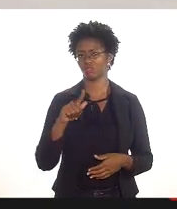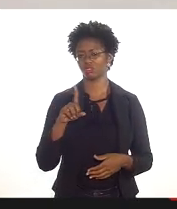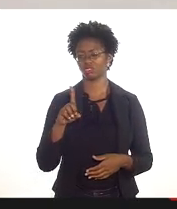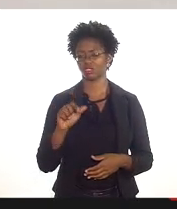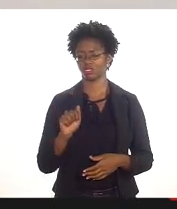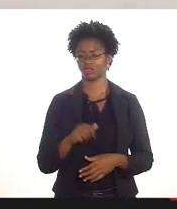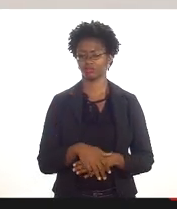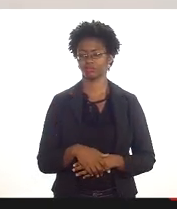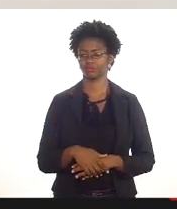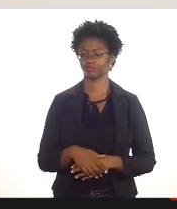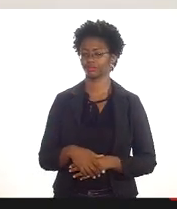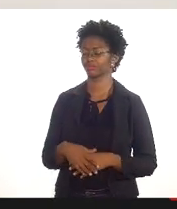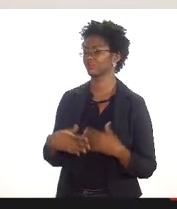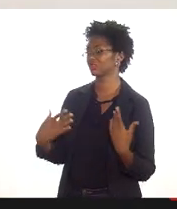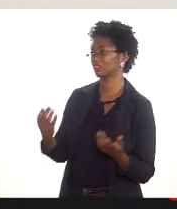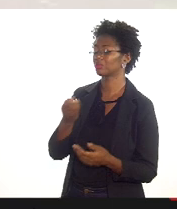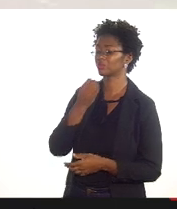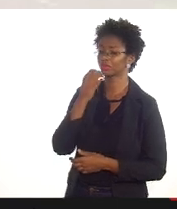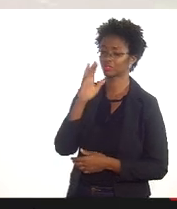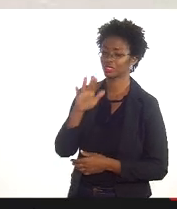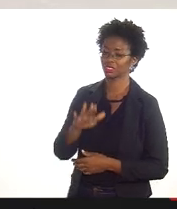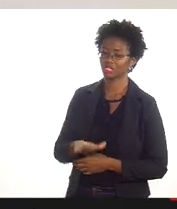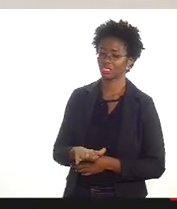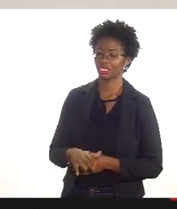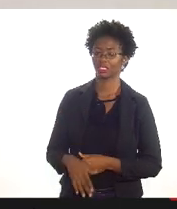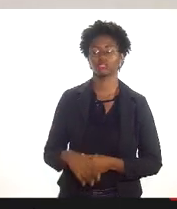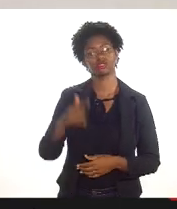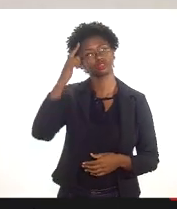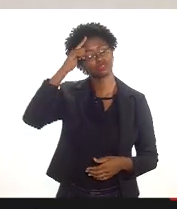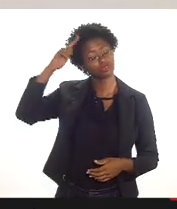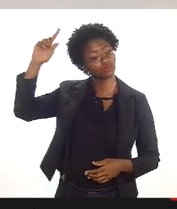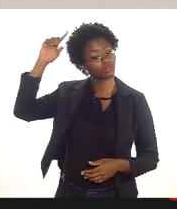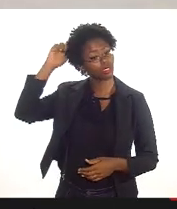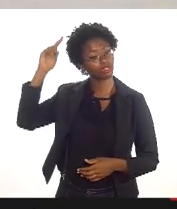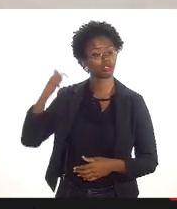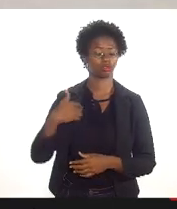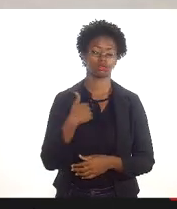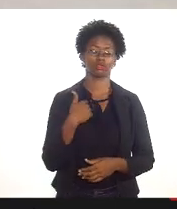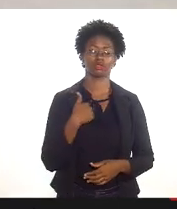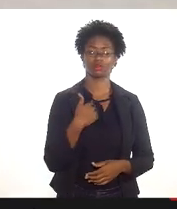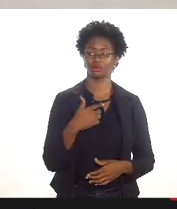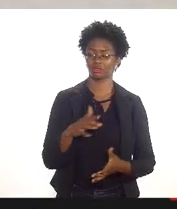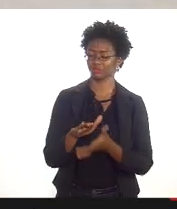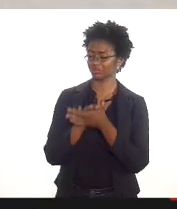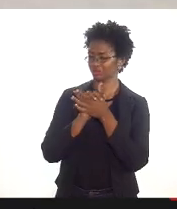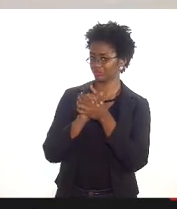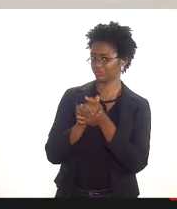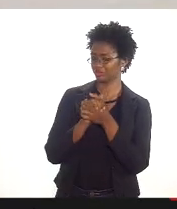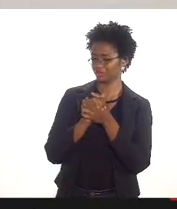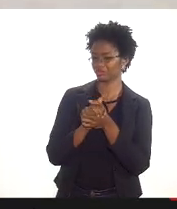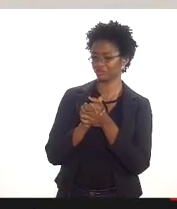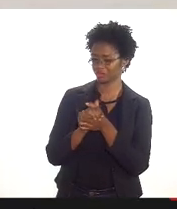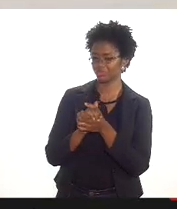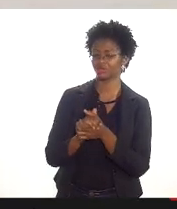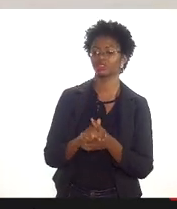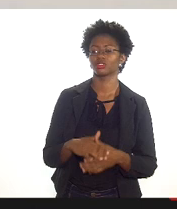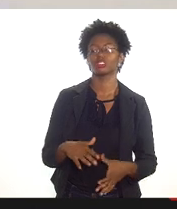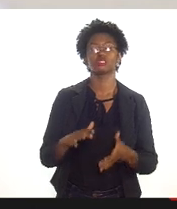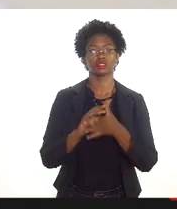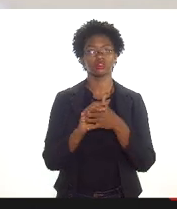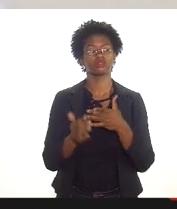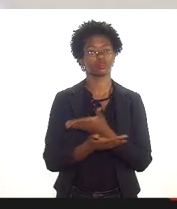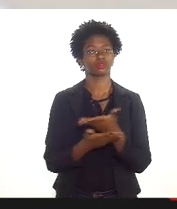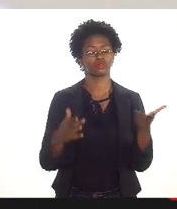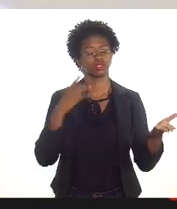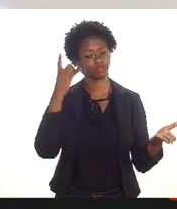Boa tarde já, né, deputado Luiz Paulo, a quem eu saúdo, através do qual eu saúdo todos os demais